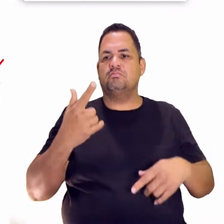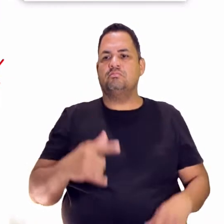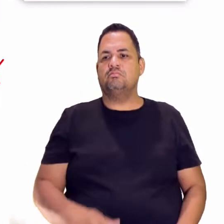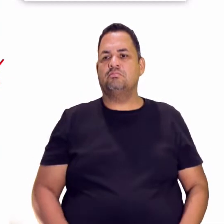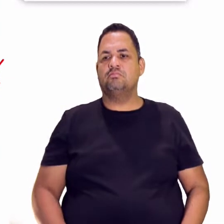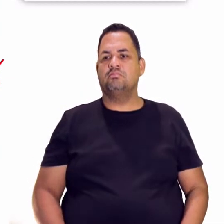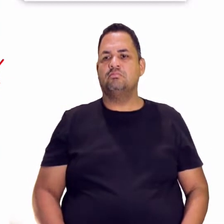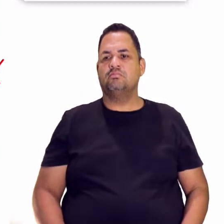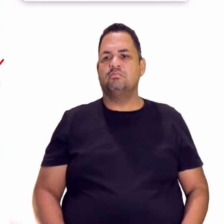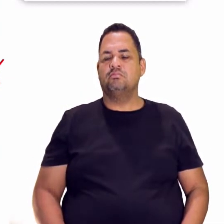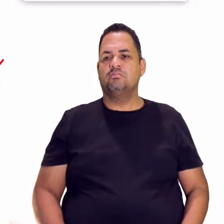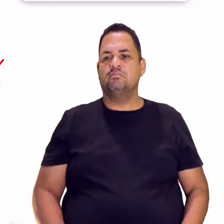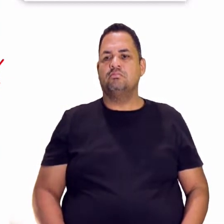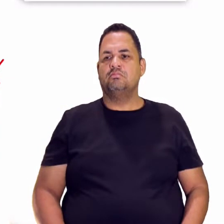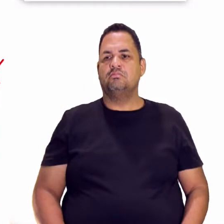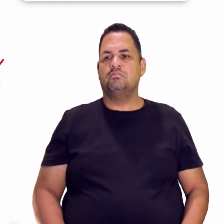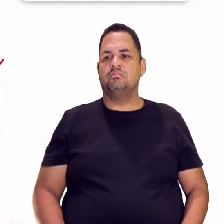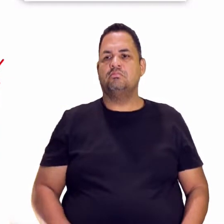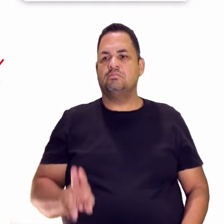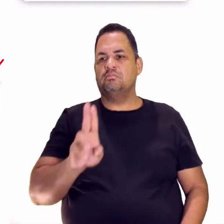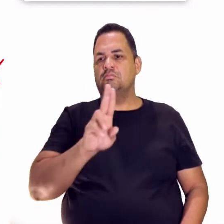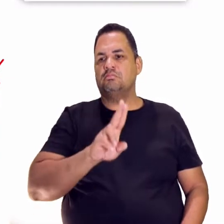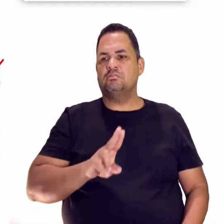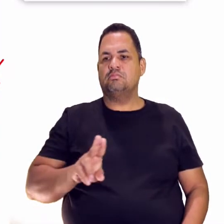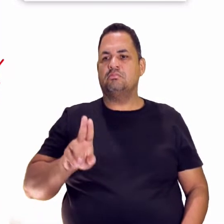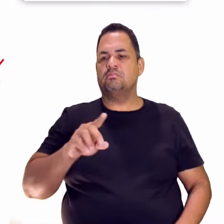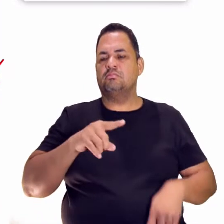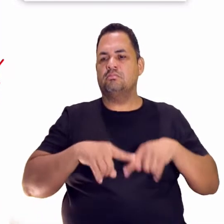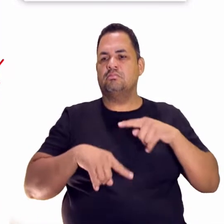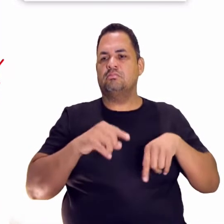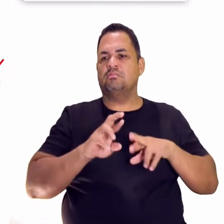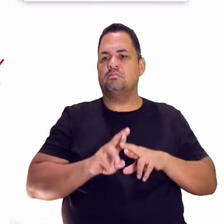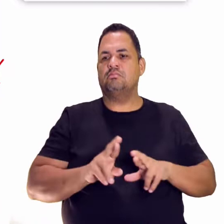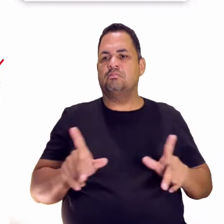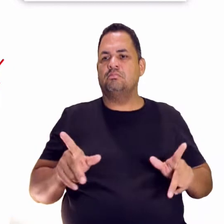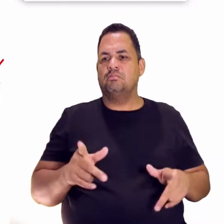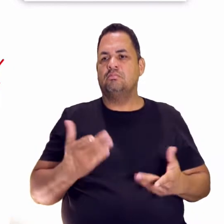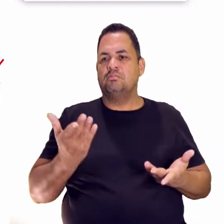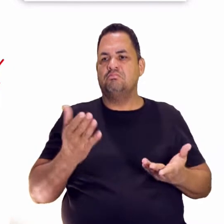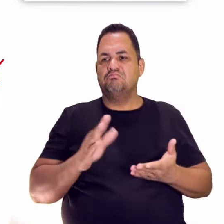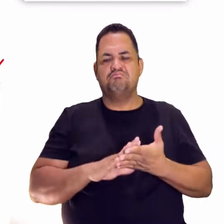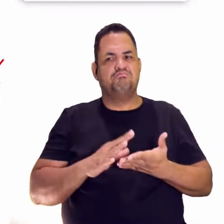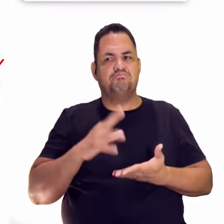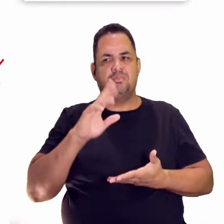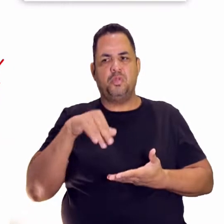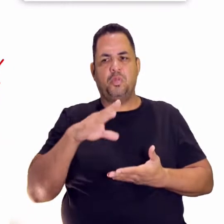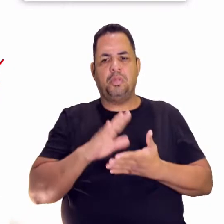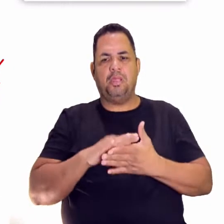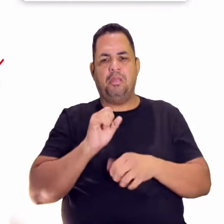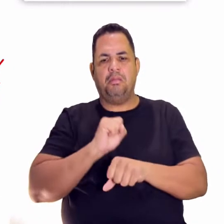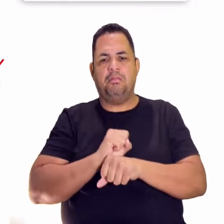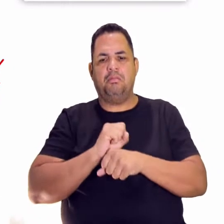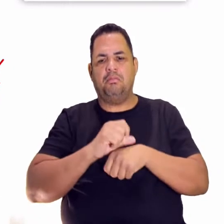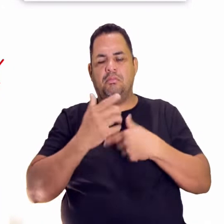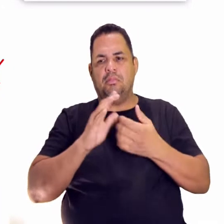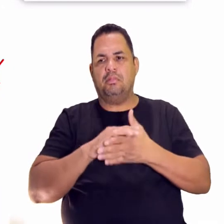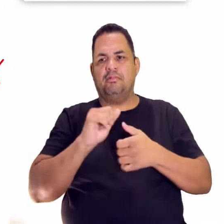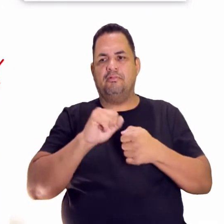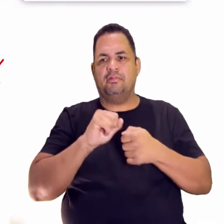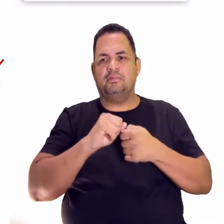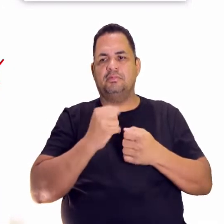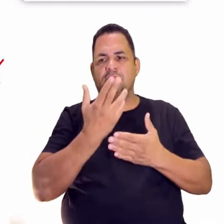Forçando com esse uso de um material totalmente diferente e inesperado para a produção de sua